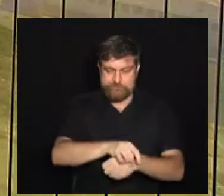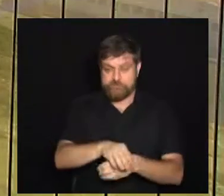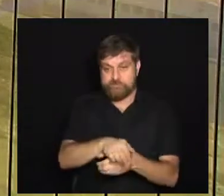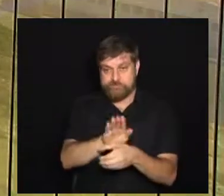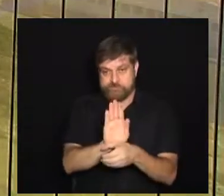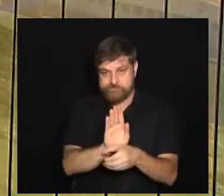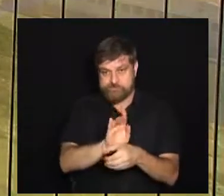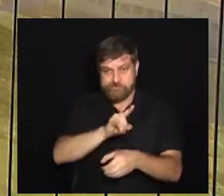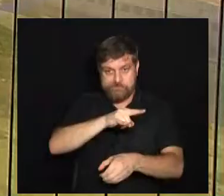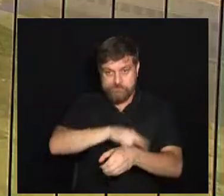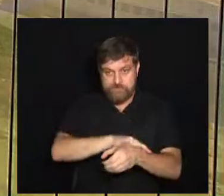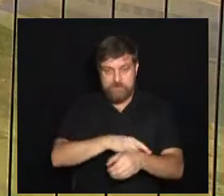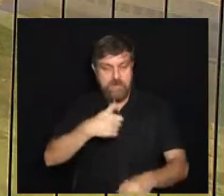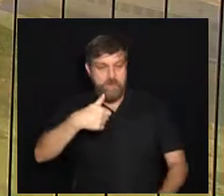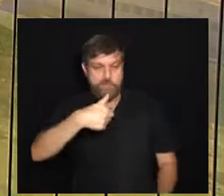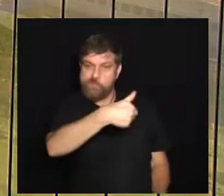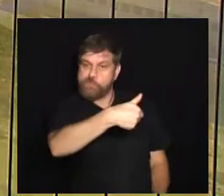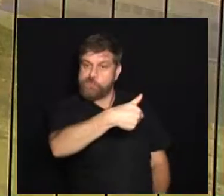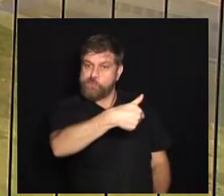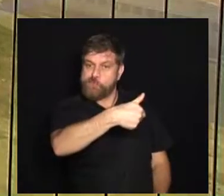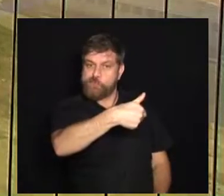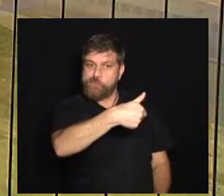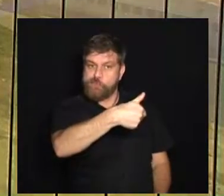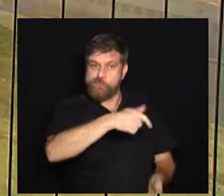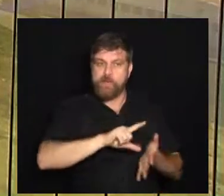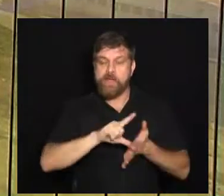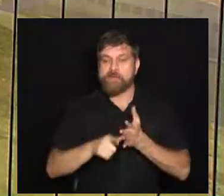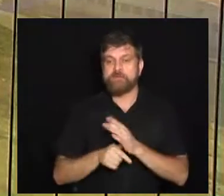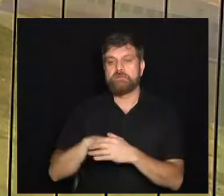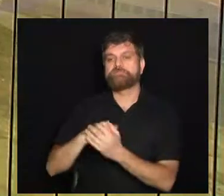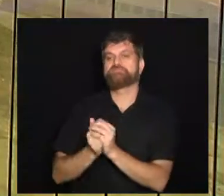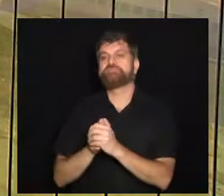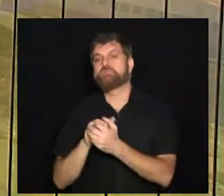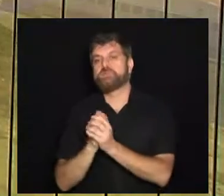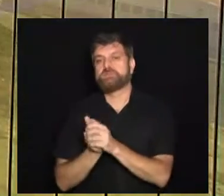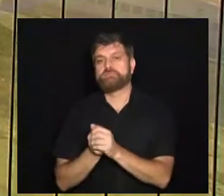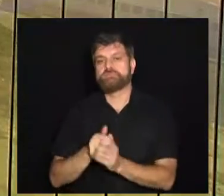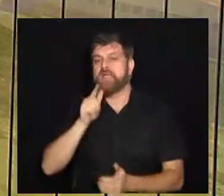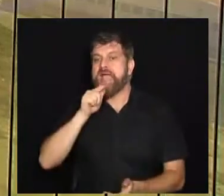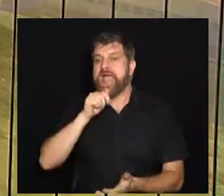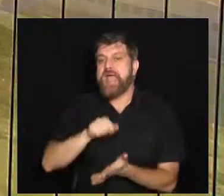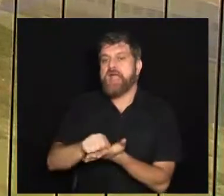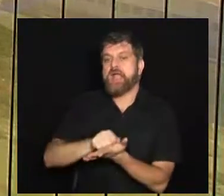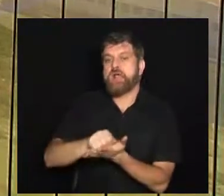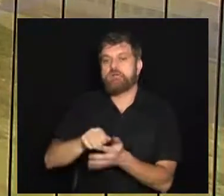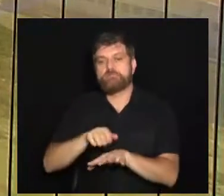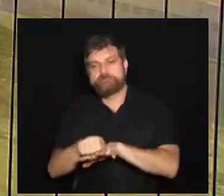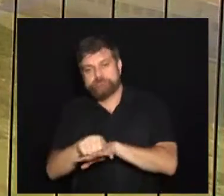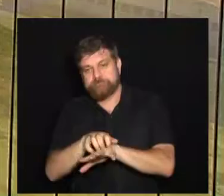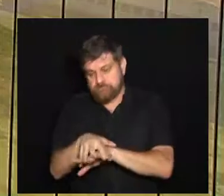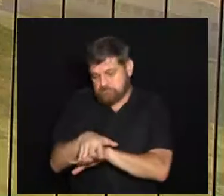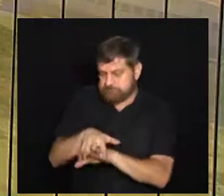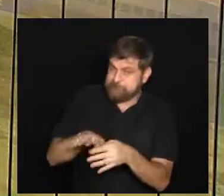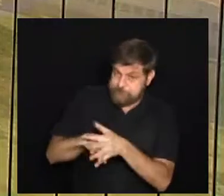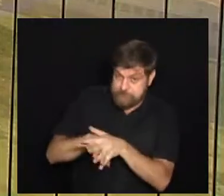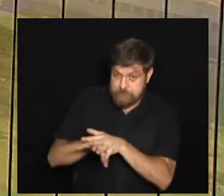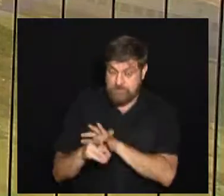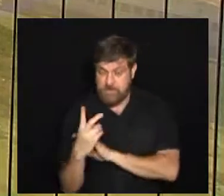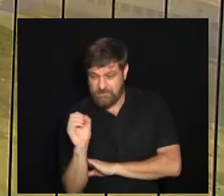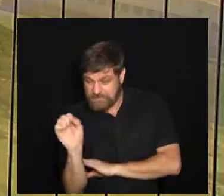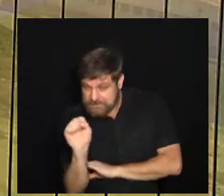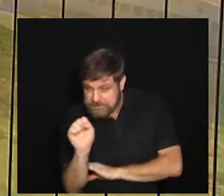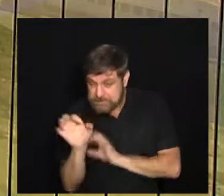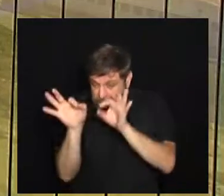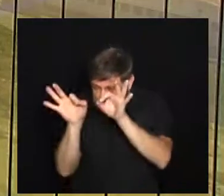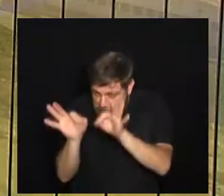sanitário apertei botão da descarga lavei as minhas mãos água e sabão água e sabão bem lavadinho bem lavadinho 20